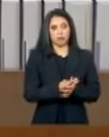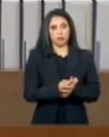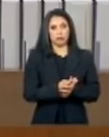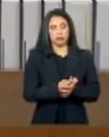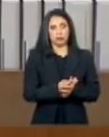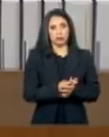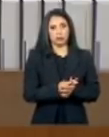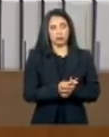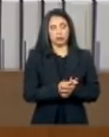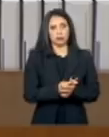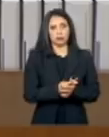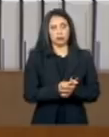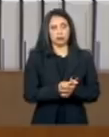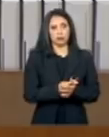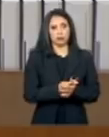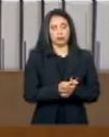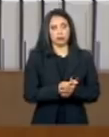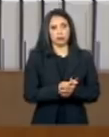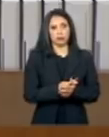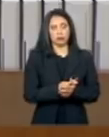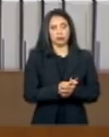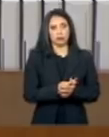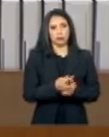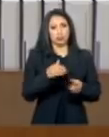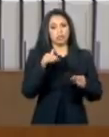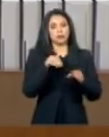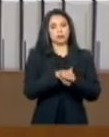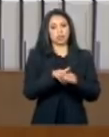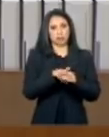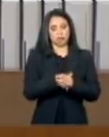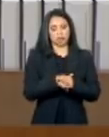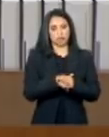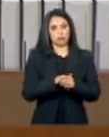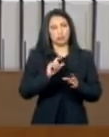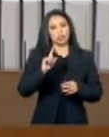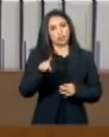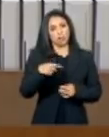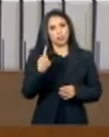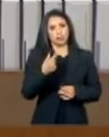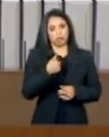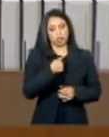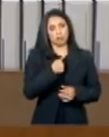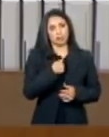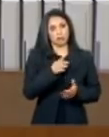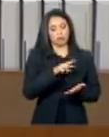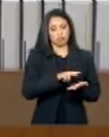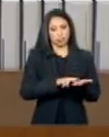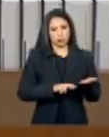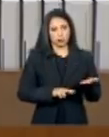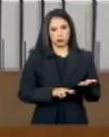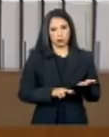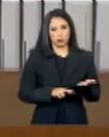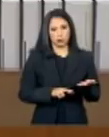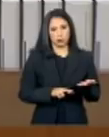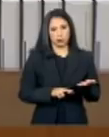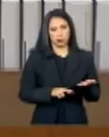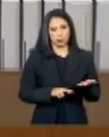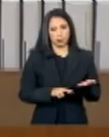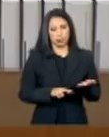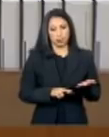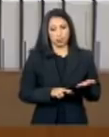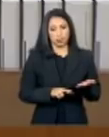qualquer forma o empate não alcançam estão indicando adiamento como relator eu tenho pelo regimento essas não não estou